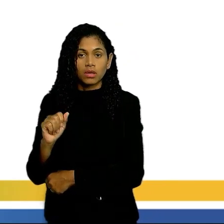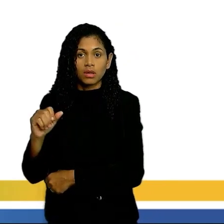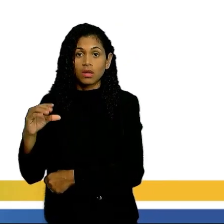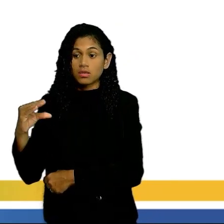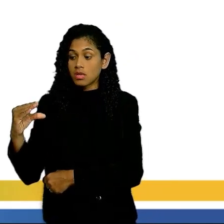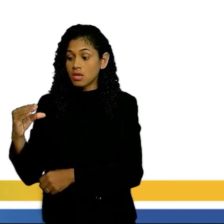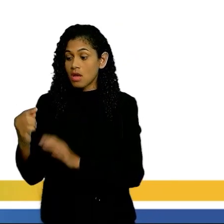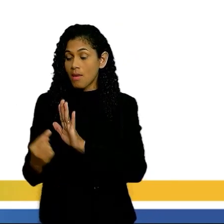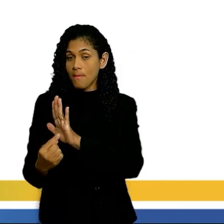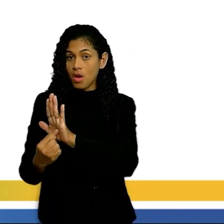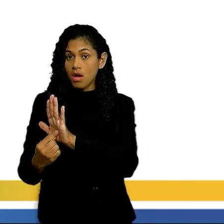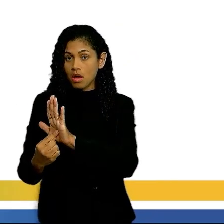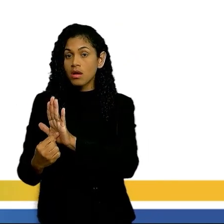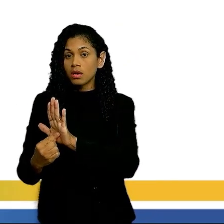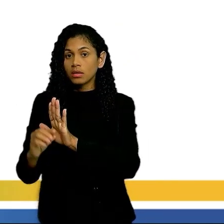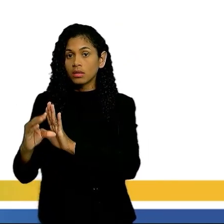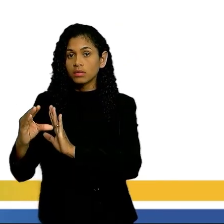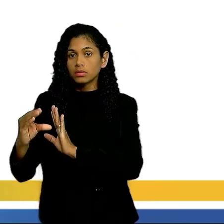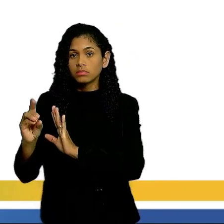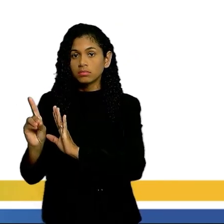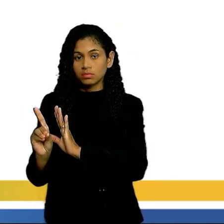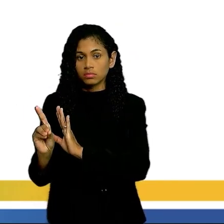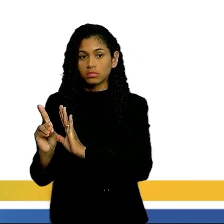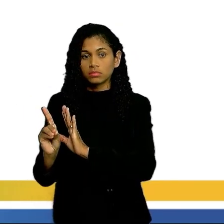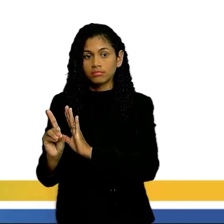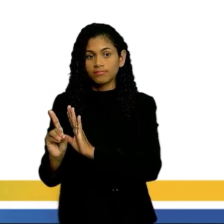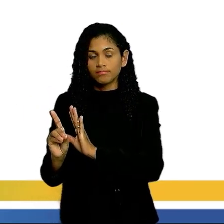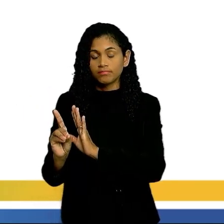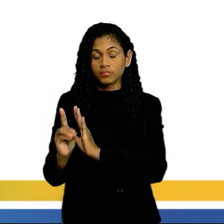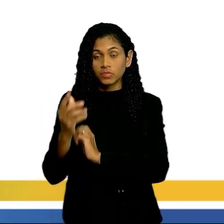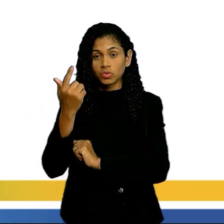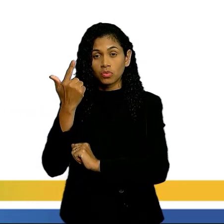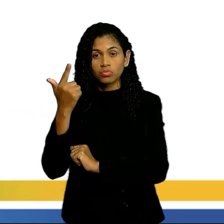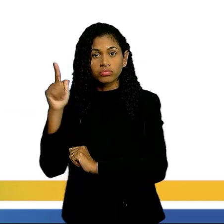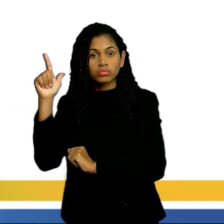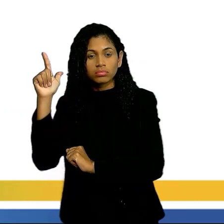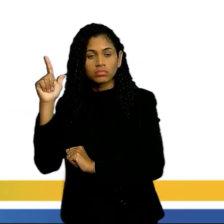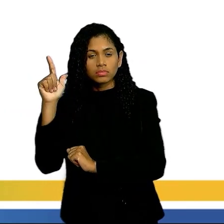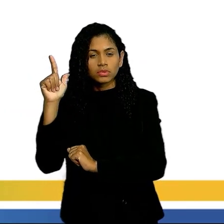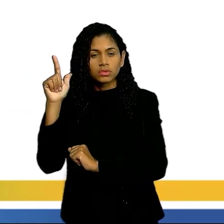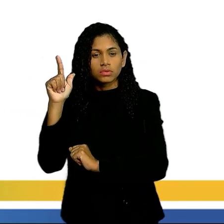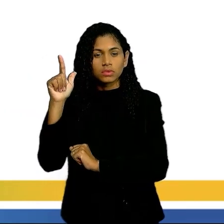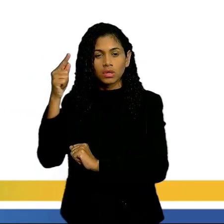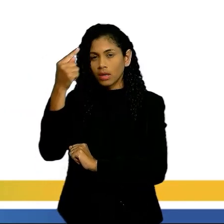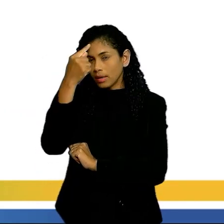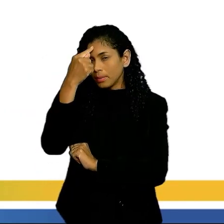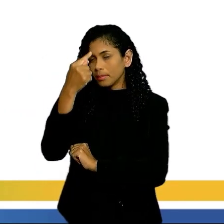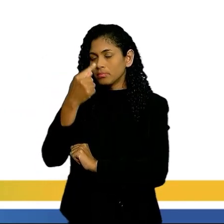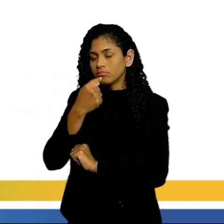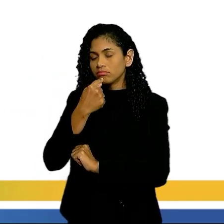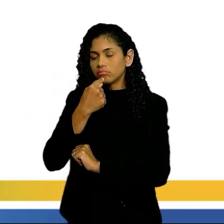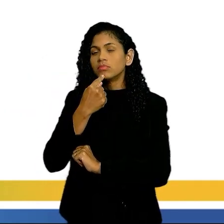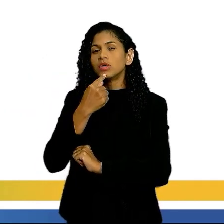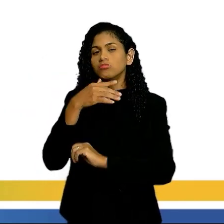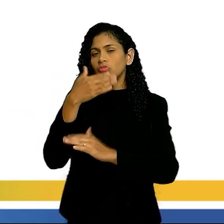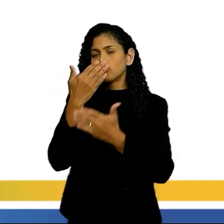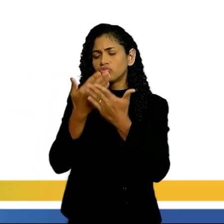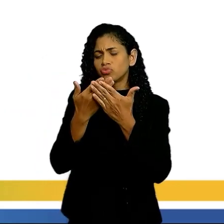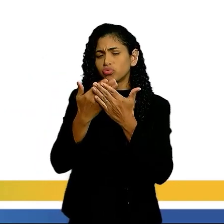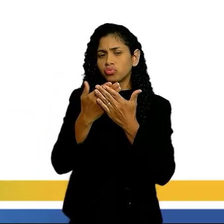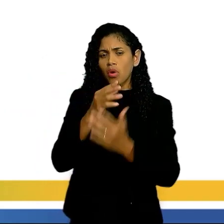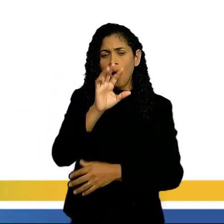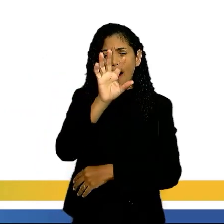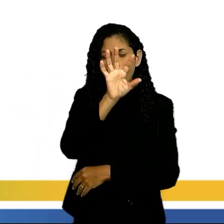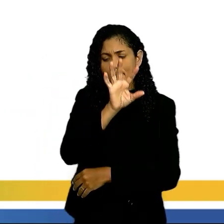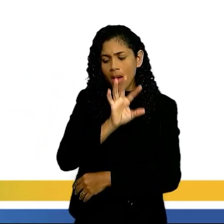aí, nessa outra parte, que a grandeza trabalha com todas essas áreas aí. Vamos